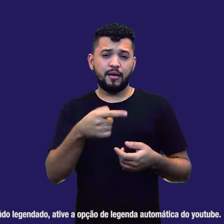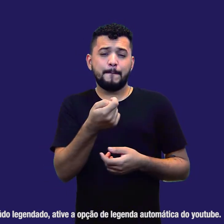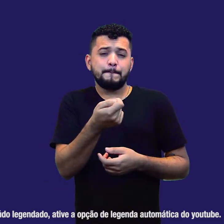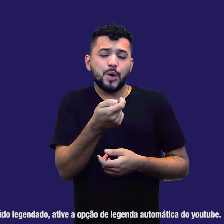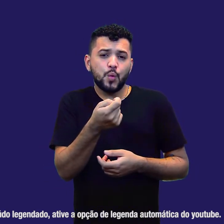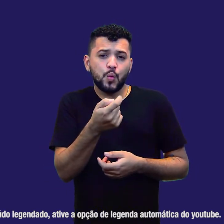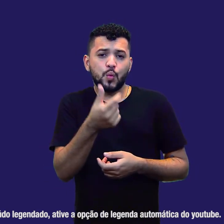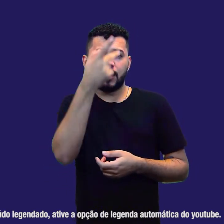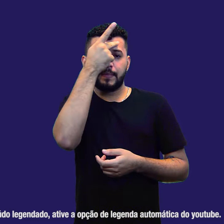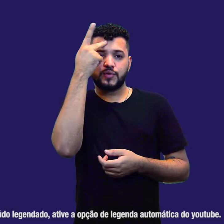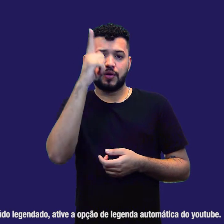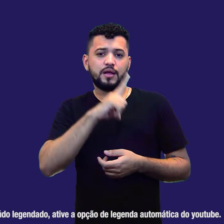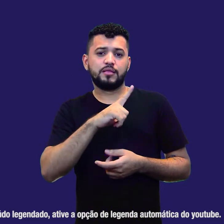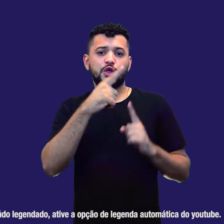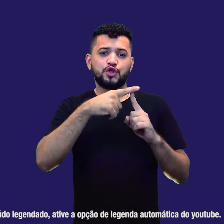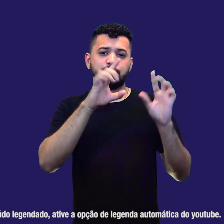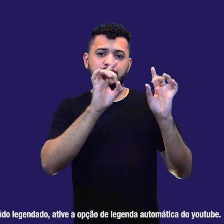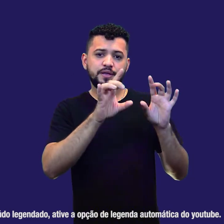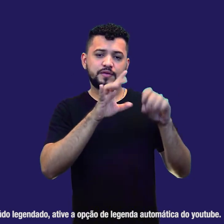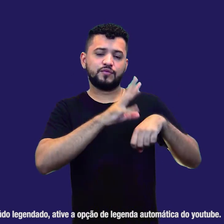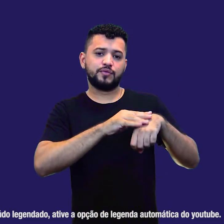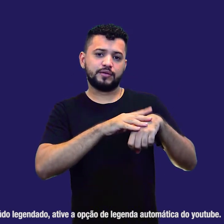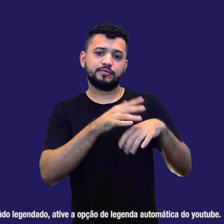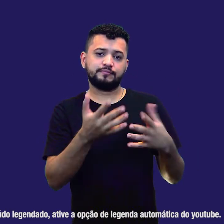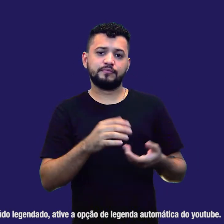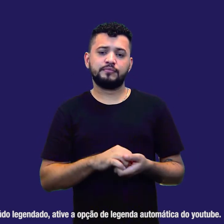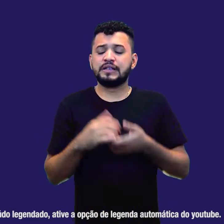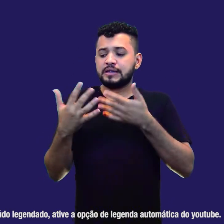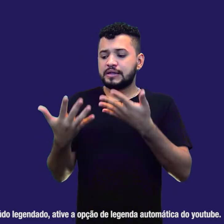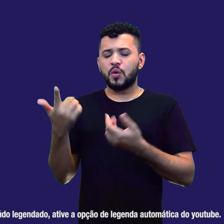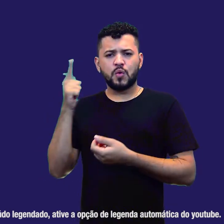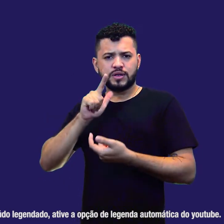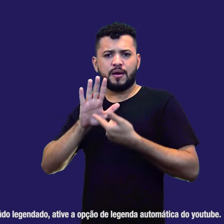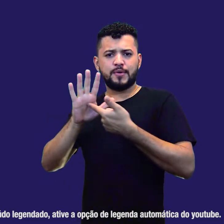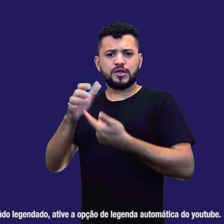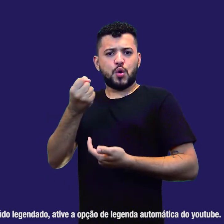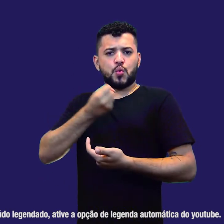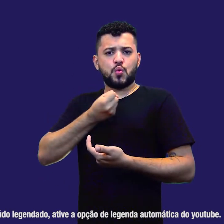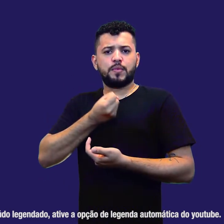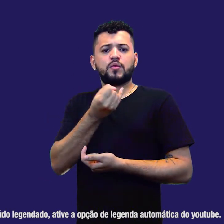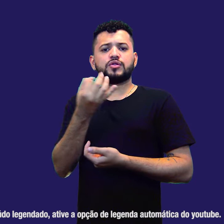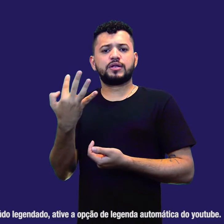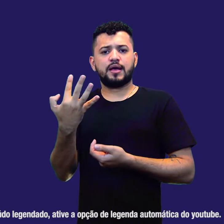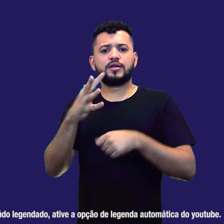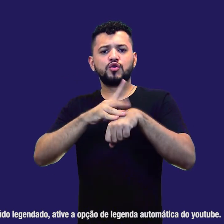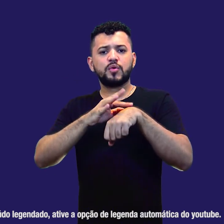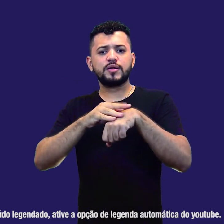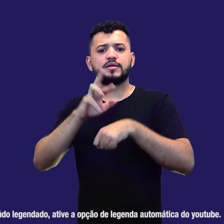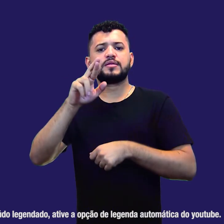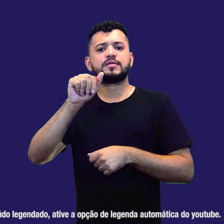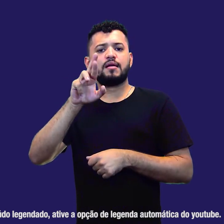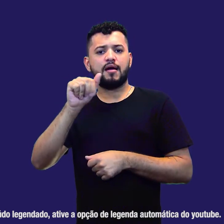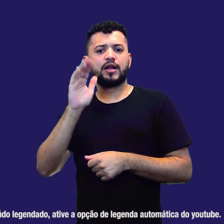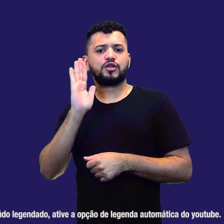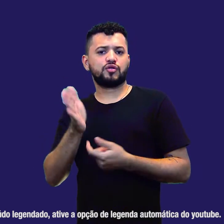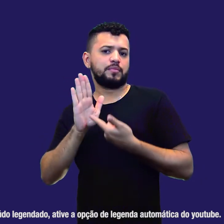com aquele tipo de doença. E a gente consegue numerar a quantidade de doenças raras que até hoje já foram